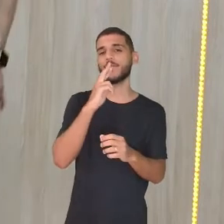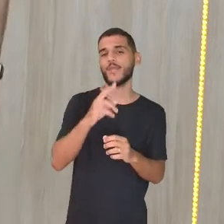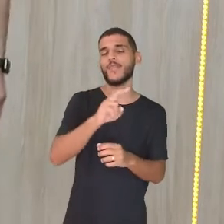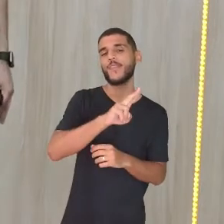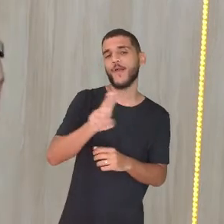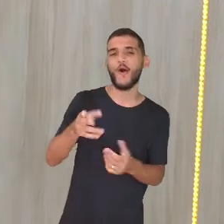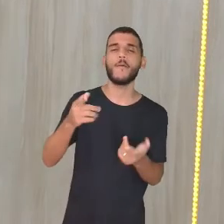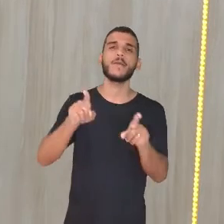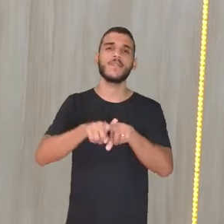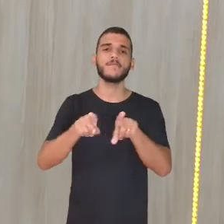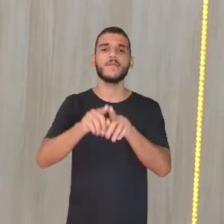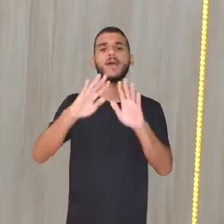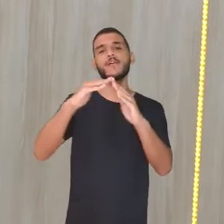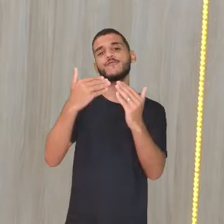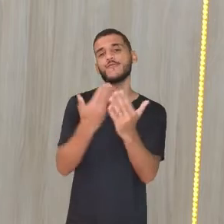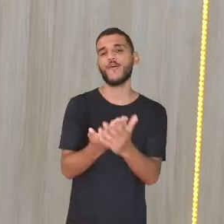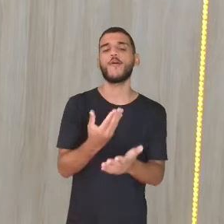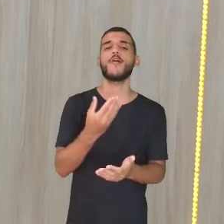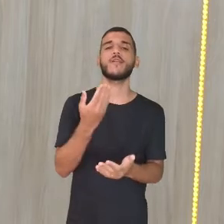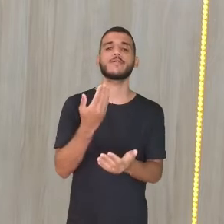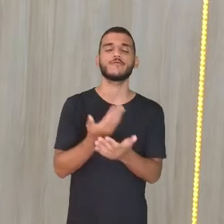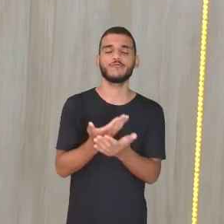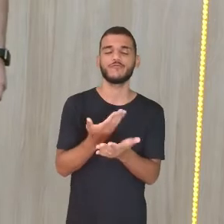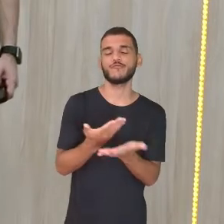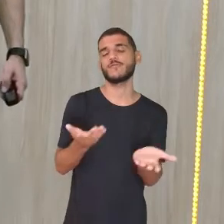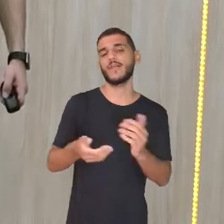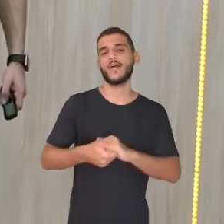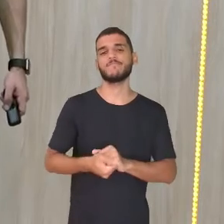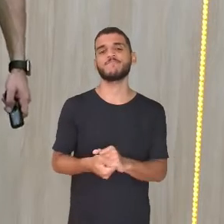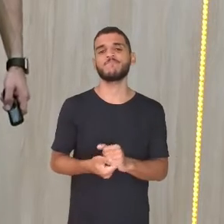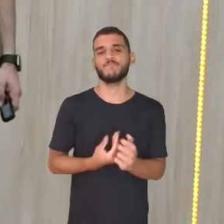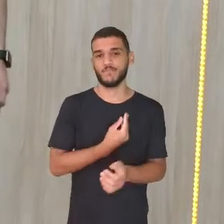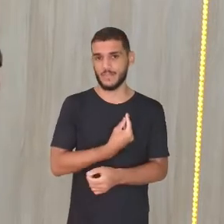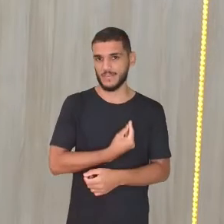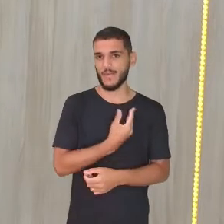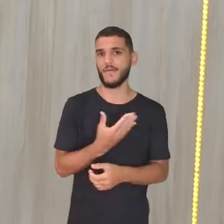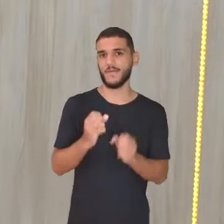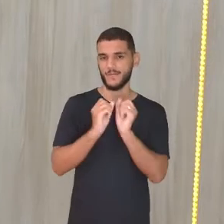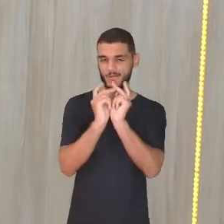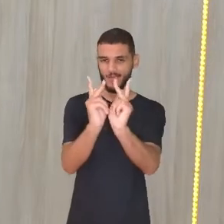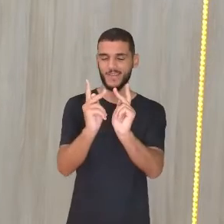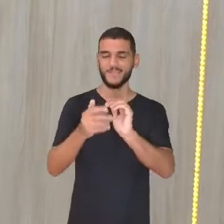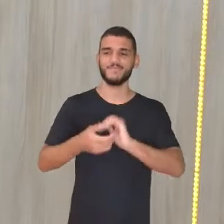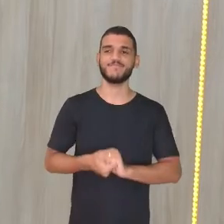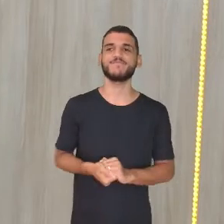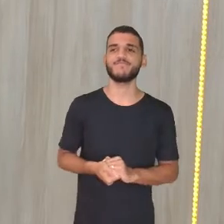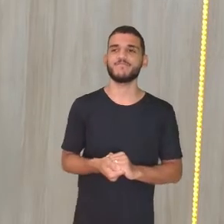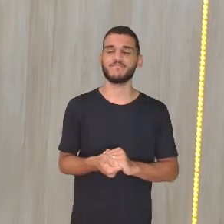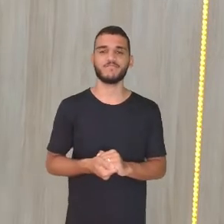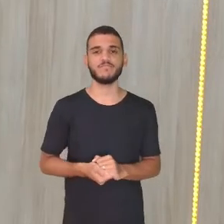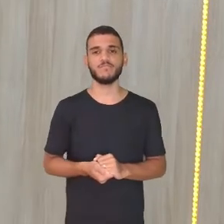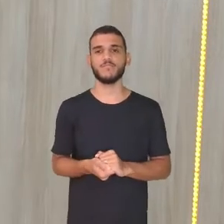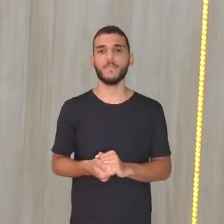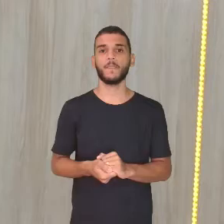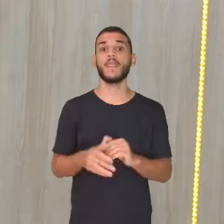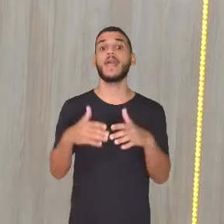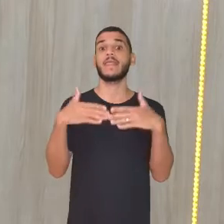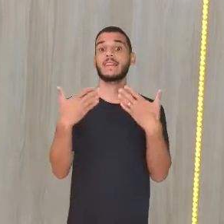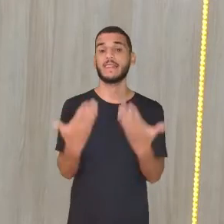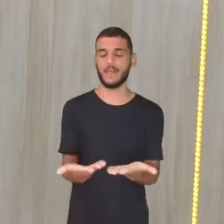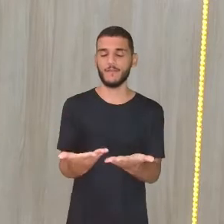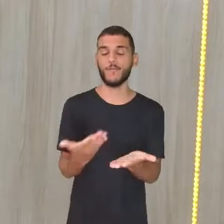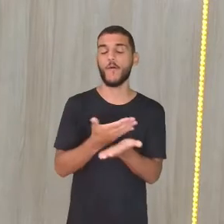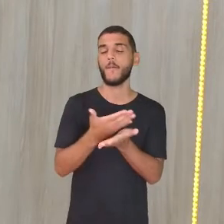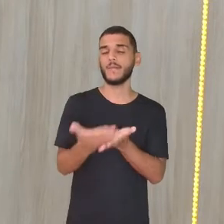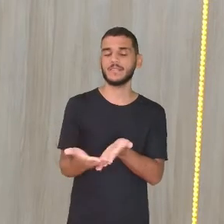que você estuda de forma presencial, que a gente vai falar com você aqui, beleza? Então, vamos embora começar a nossa aula de